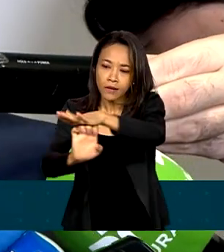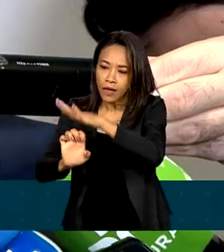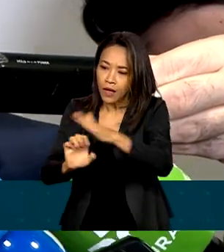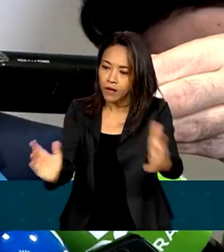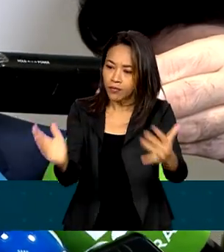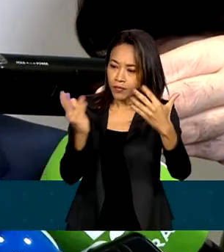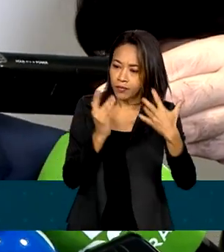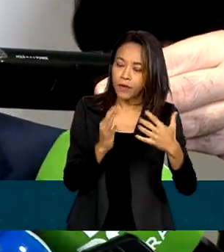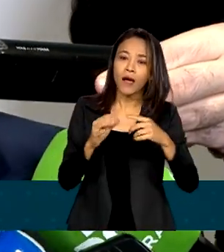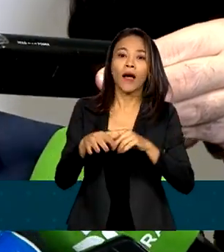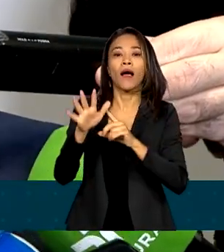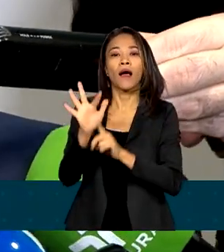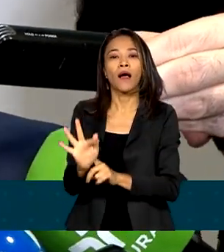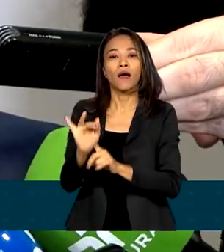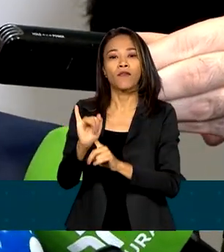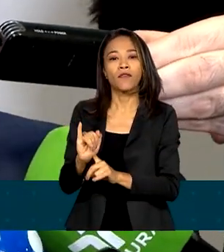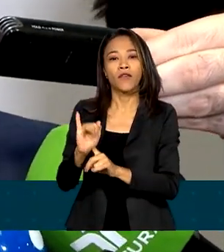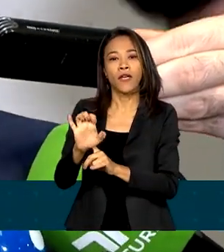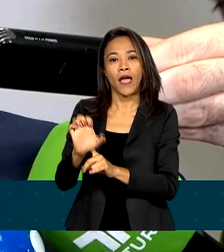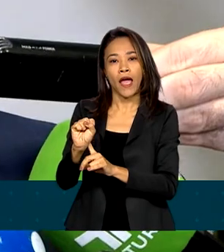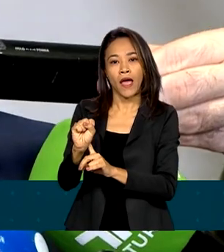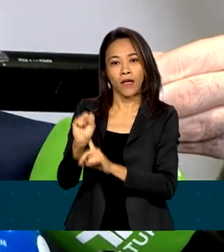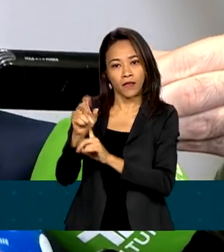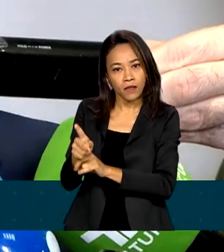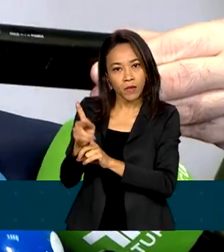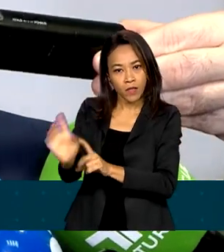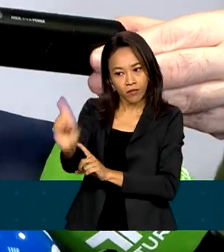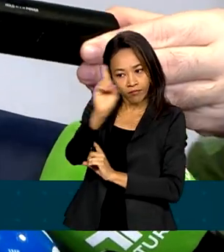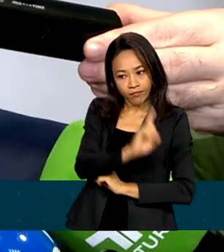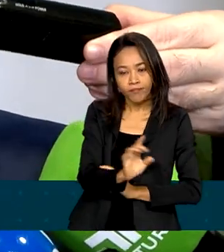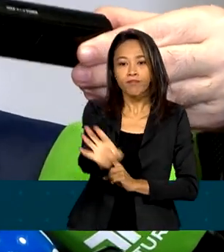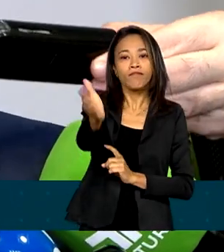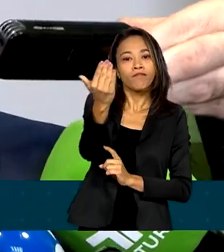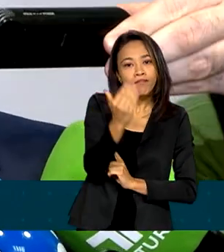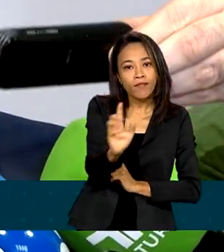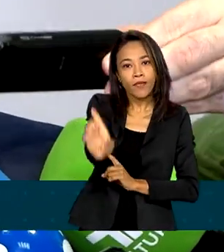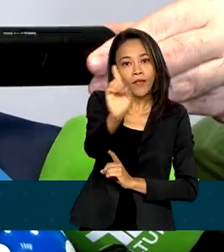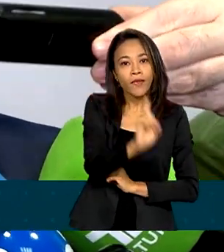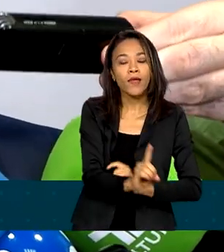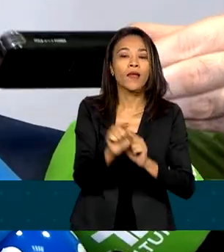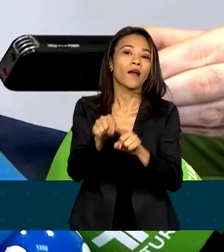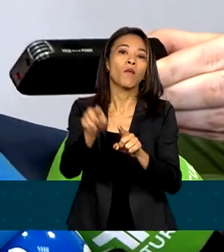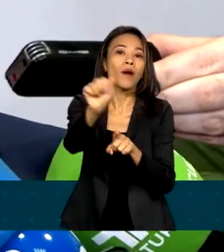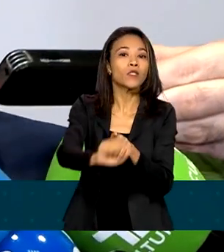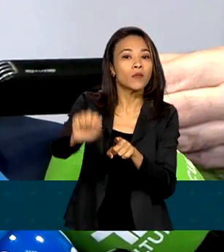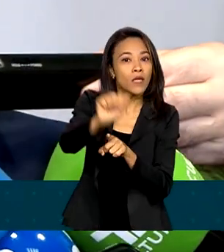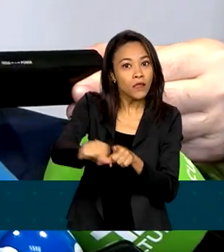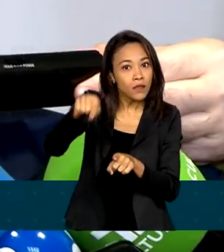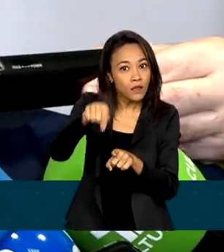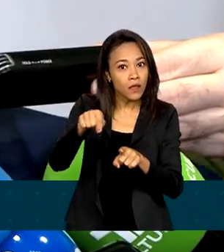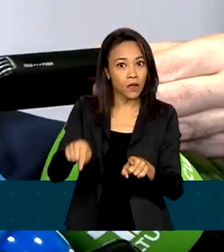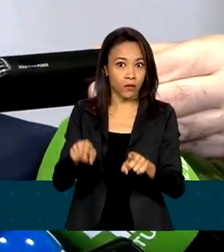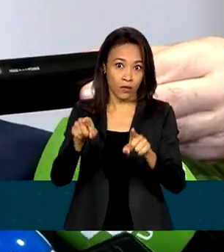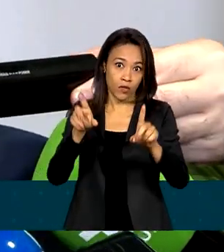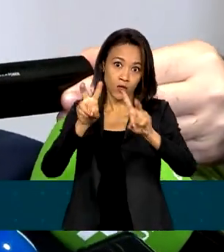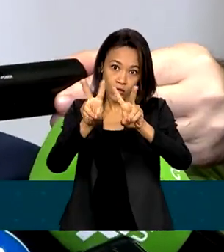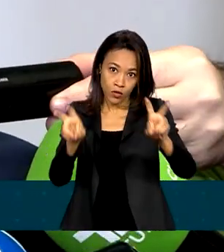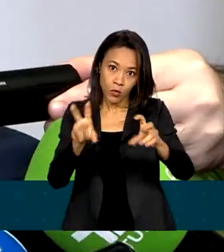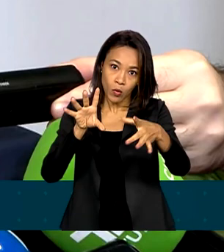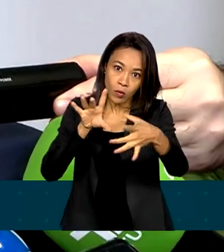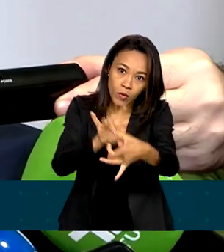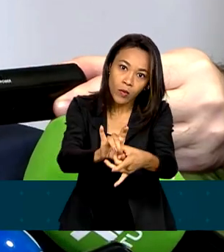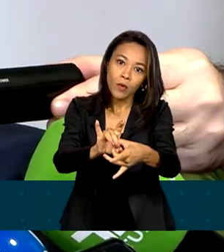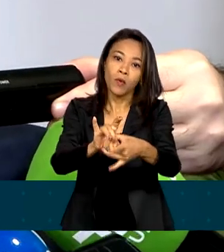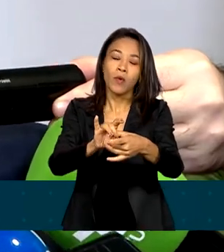Fiesp, recebemos uma associação das instituições ligadas ao mercado de capitais, que está